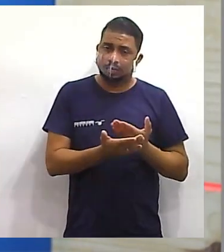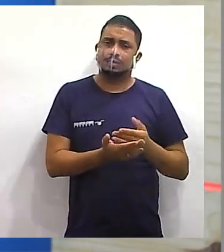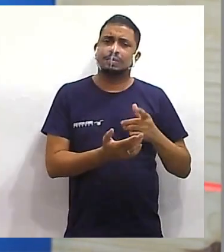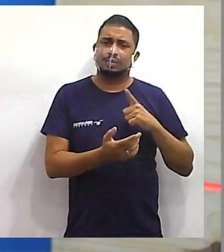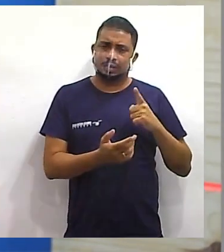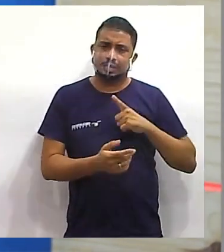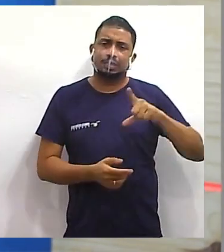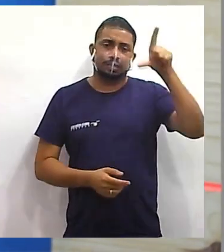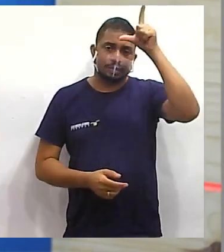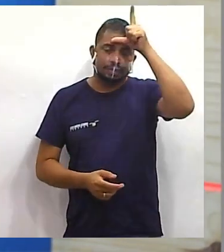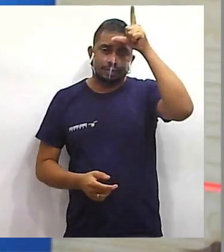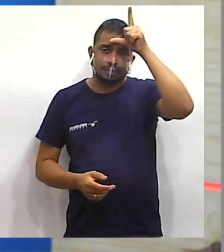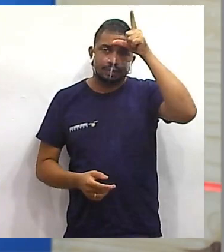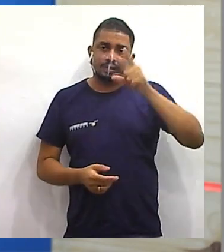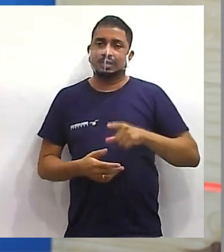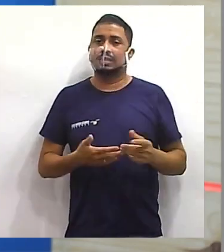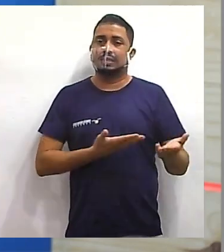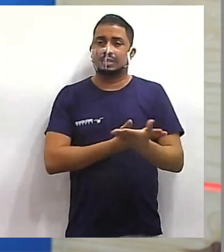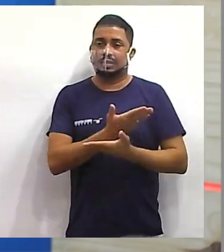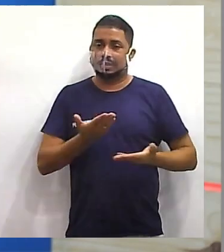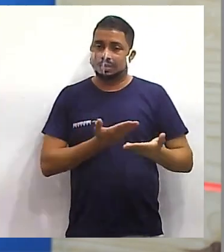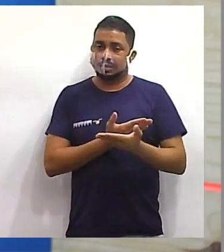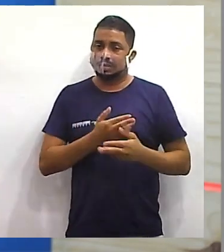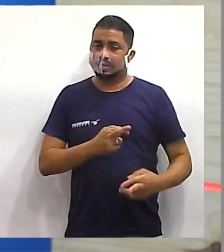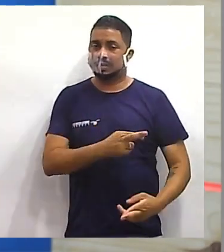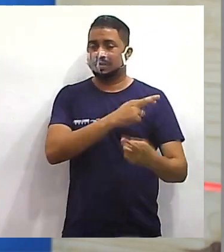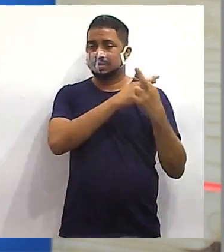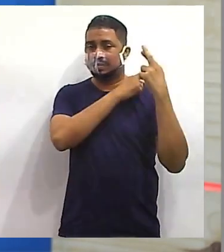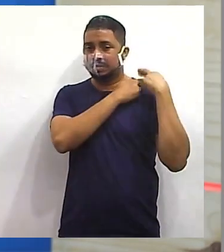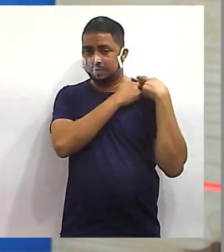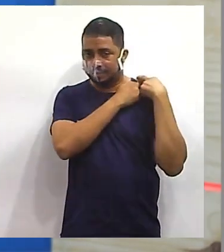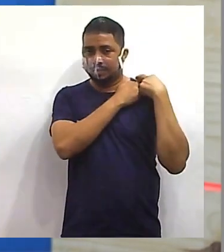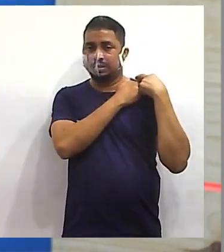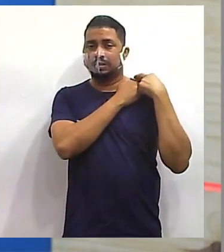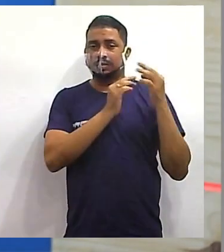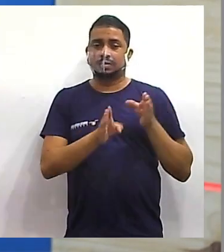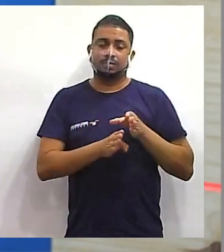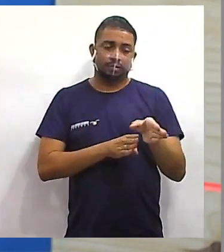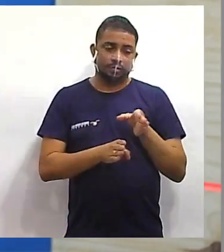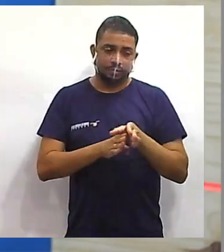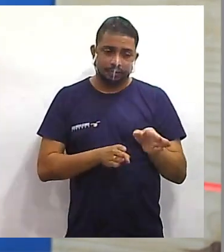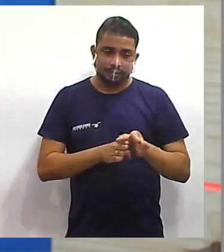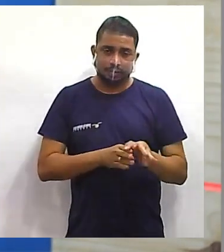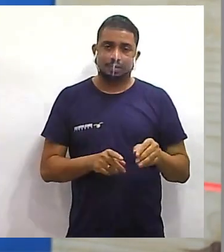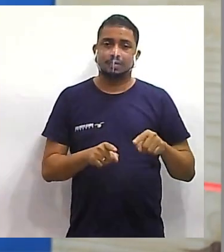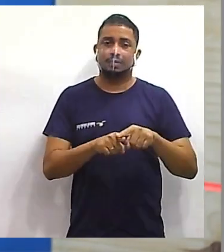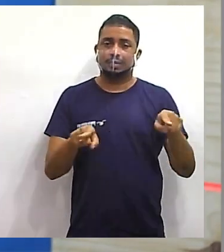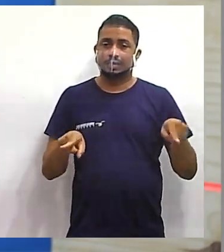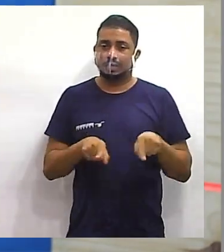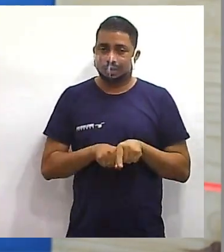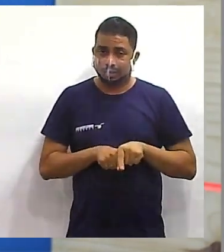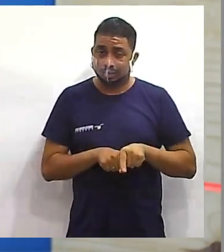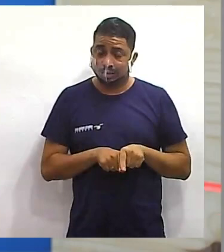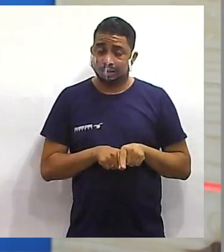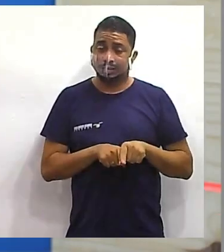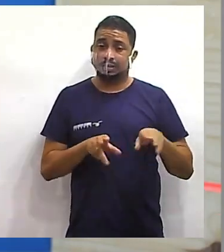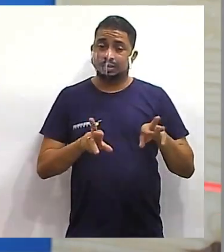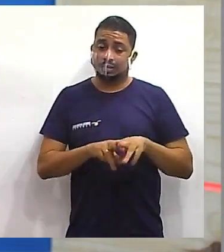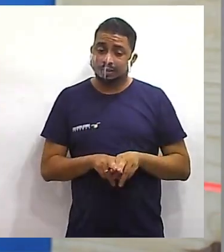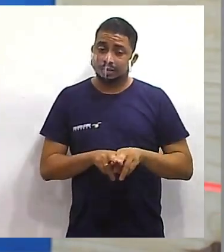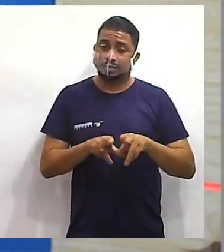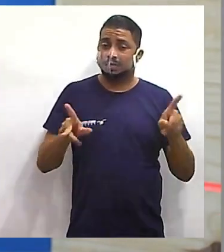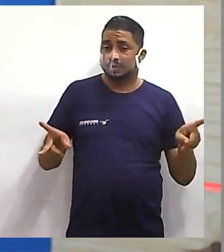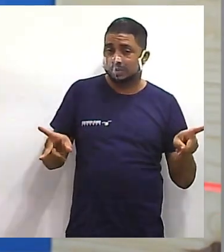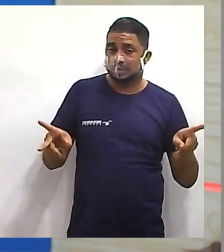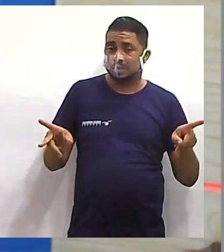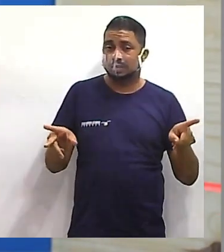lideranças com relação à representatividade no conselho de classe, que é diferente do